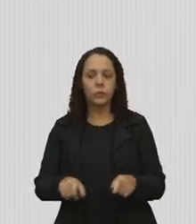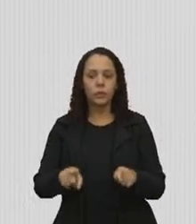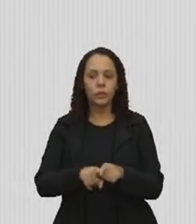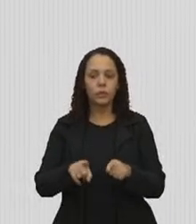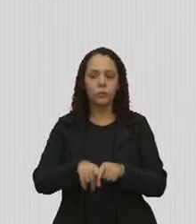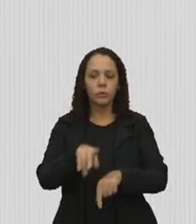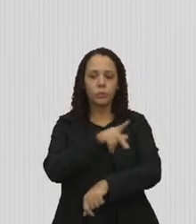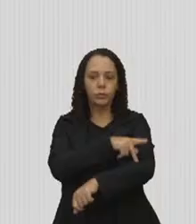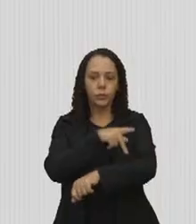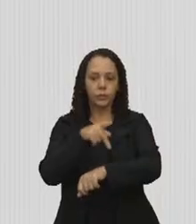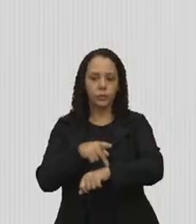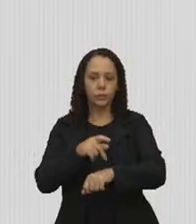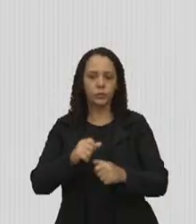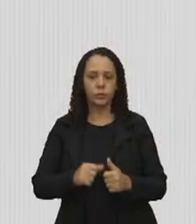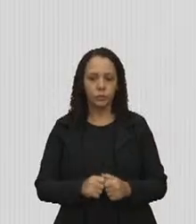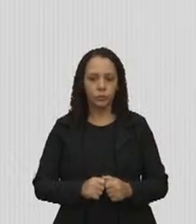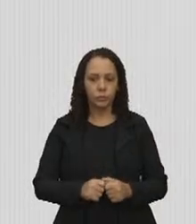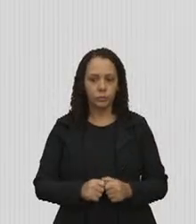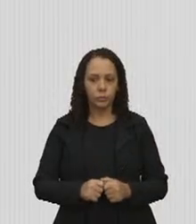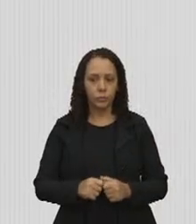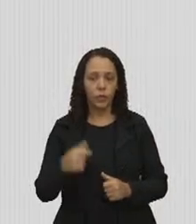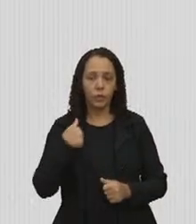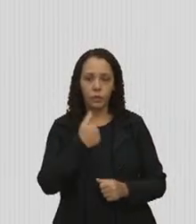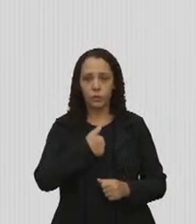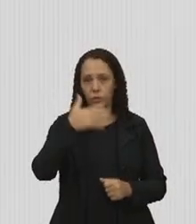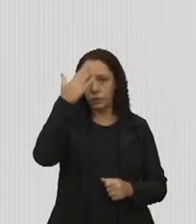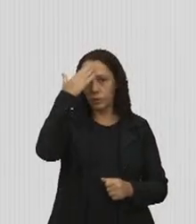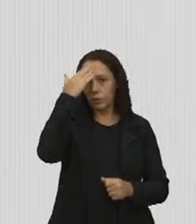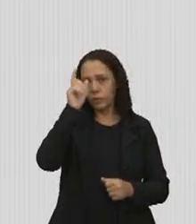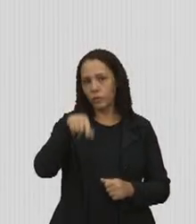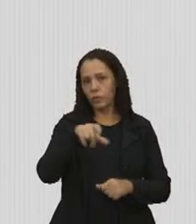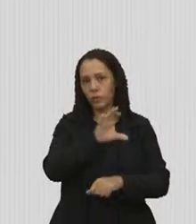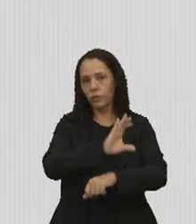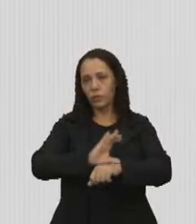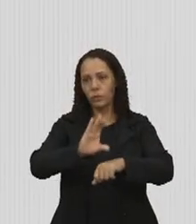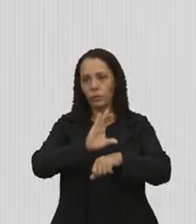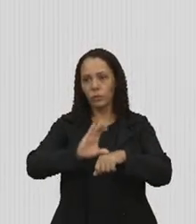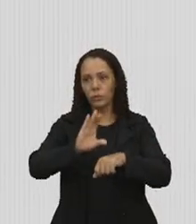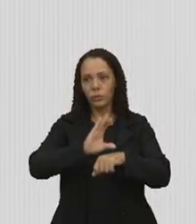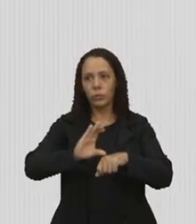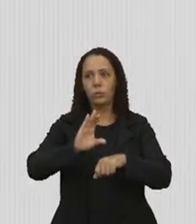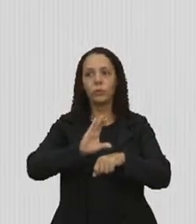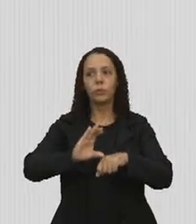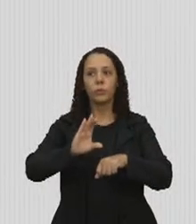em pedagogia. Ok? A gente entende que são cursos que têm uma demanda